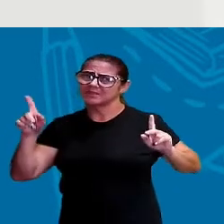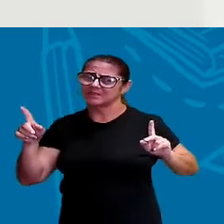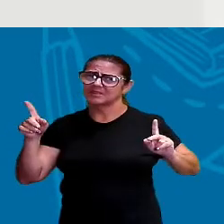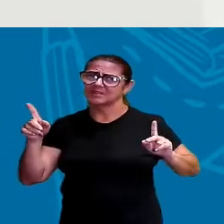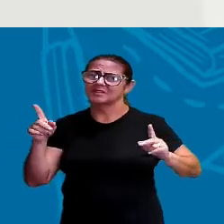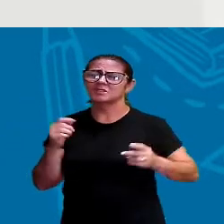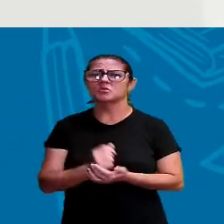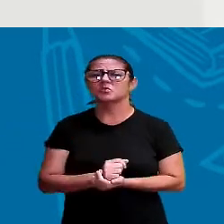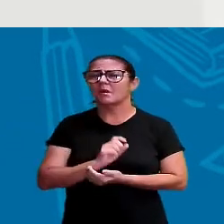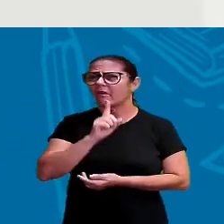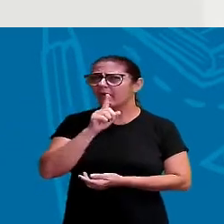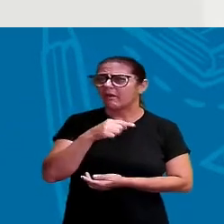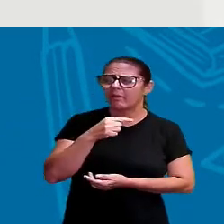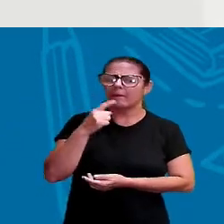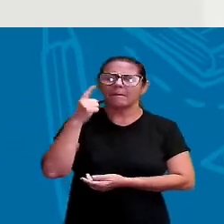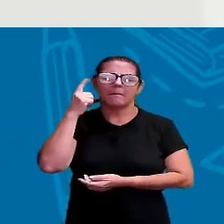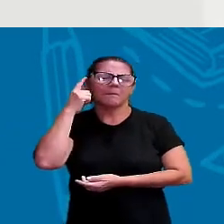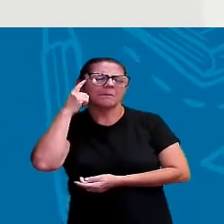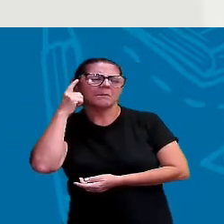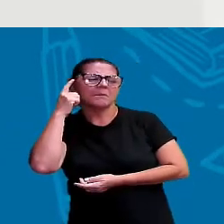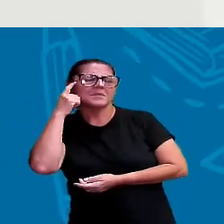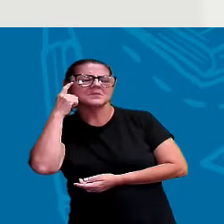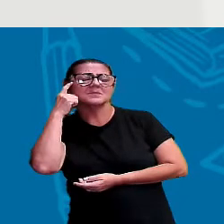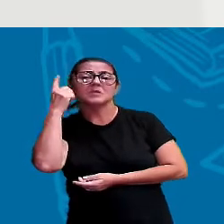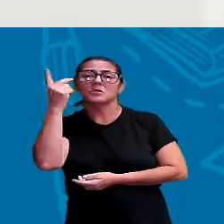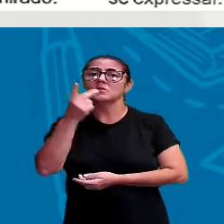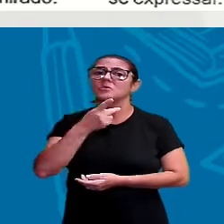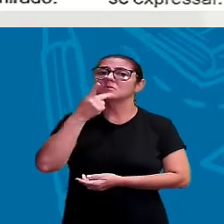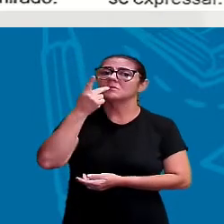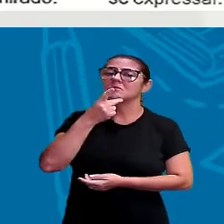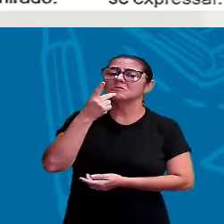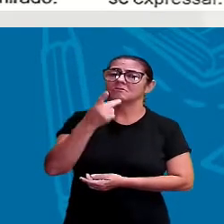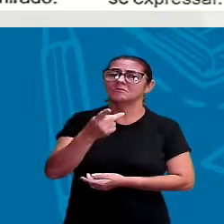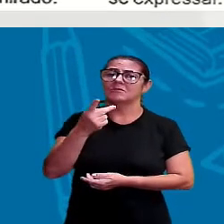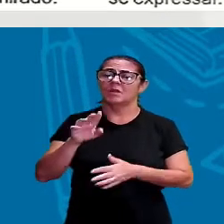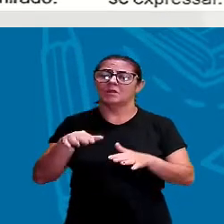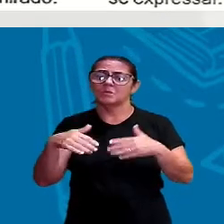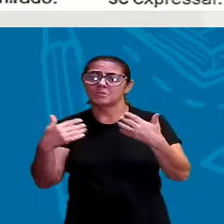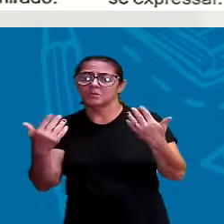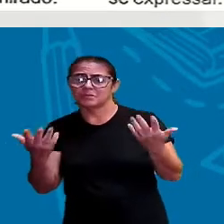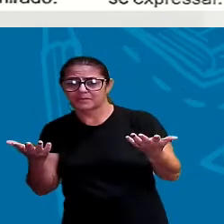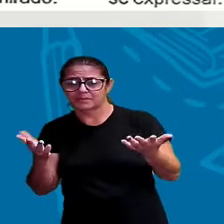entender se é um pensamento, se é uma fala, e é exatamente o que vocês verão a